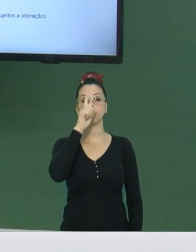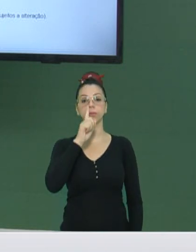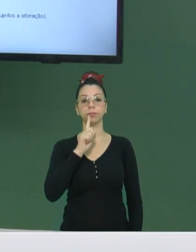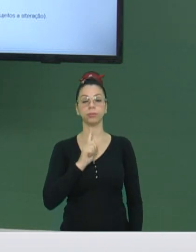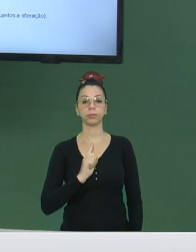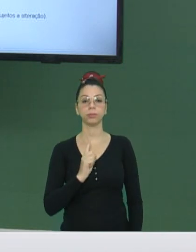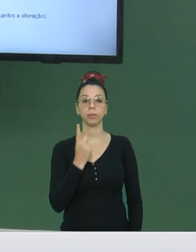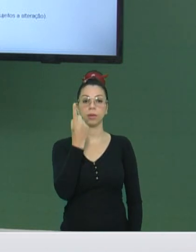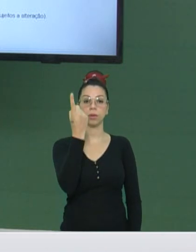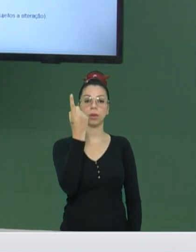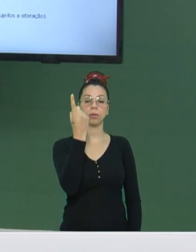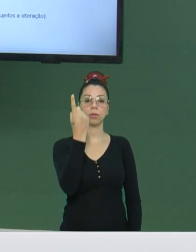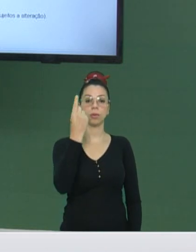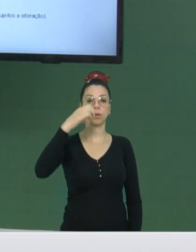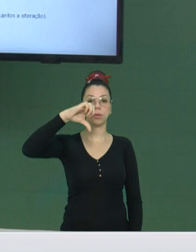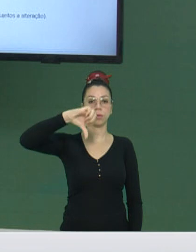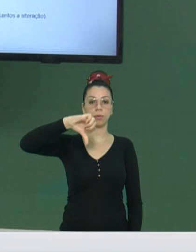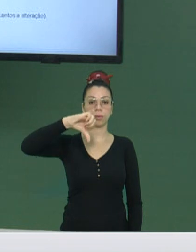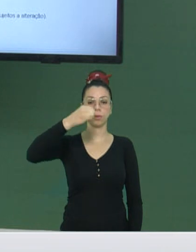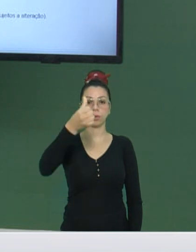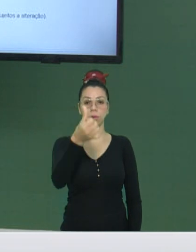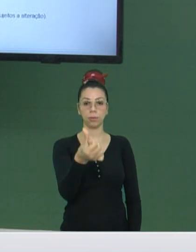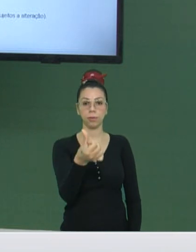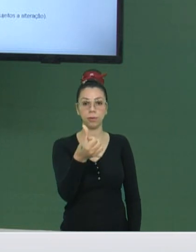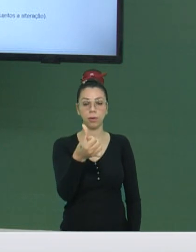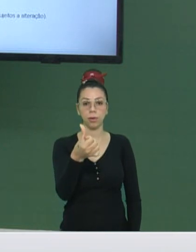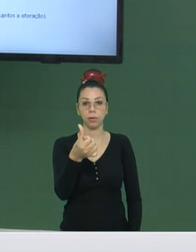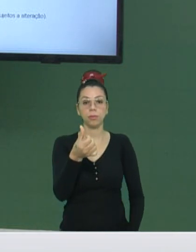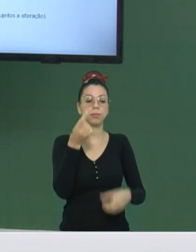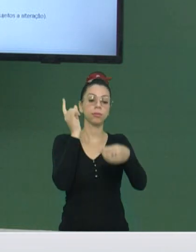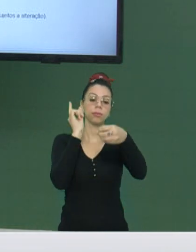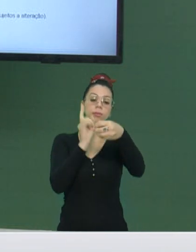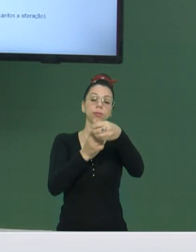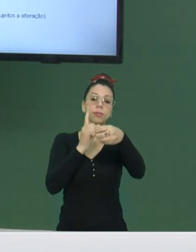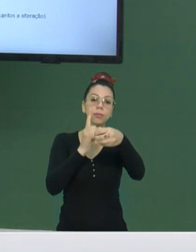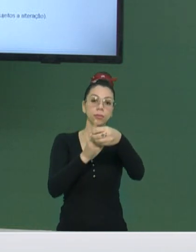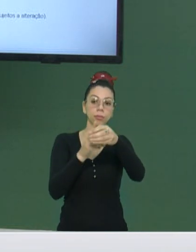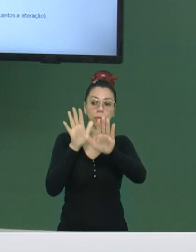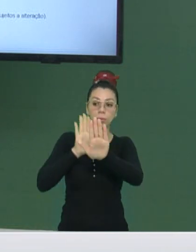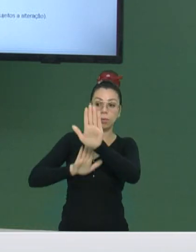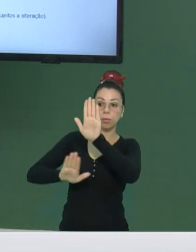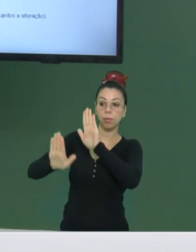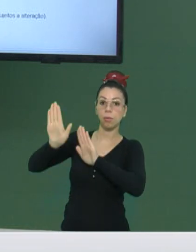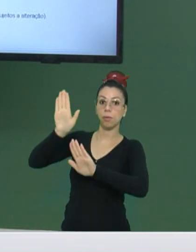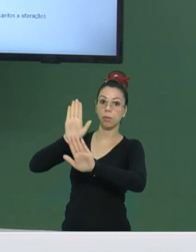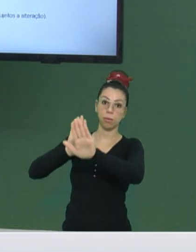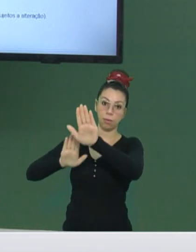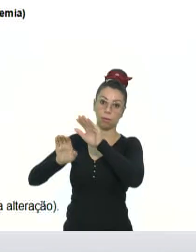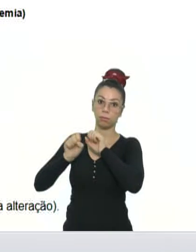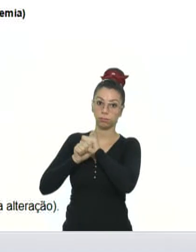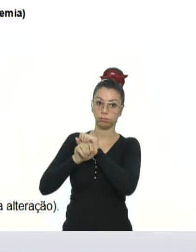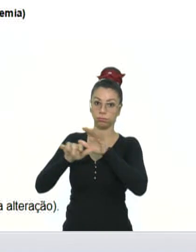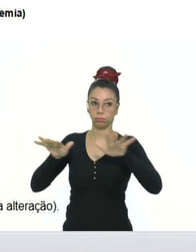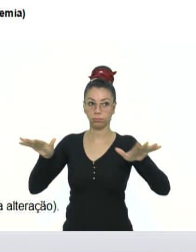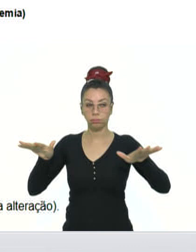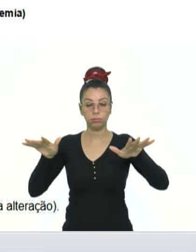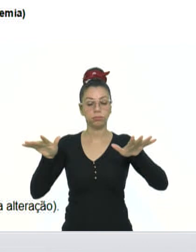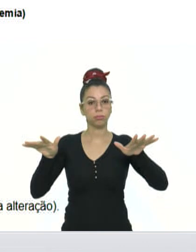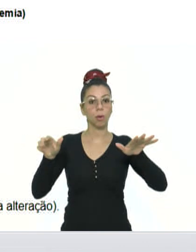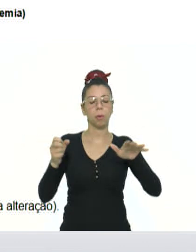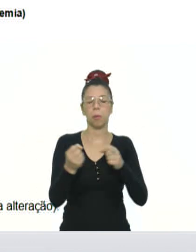a 196 municípios e que estão em alerta para a epidemia.